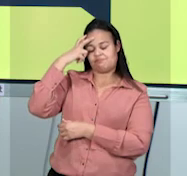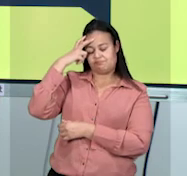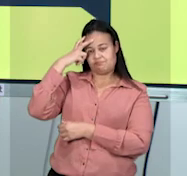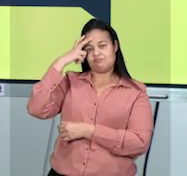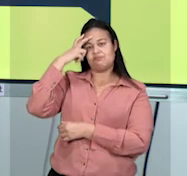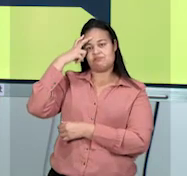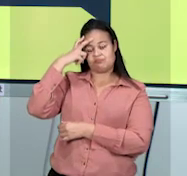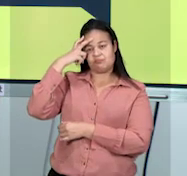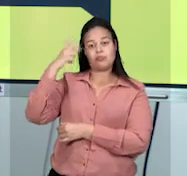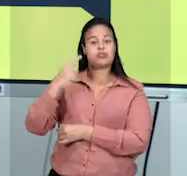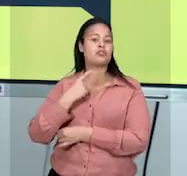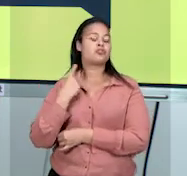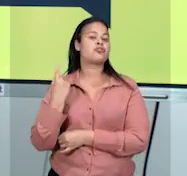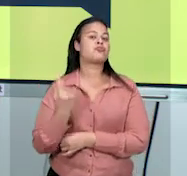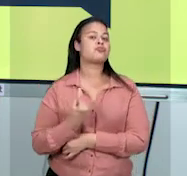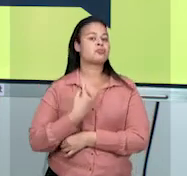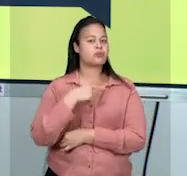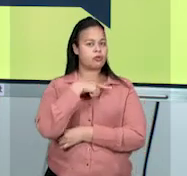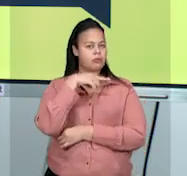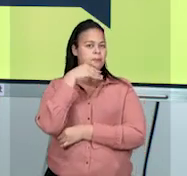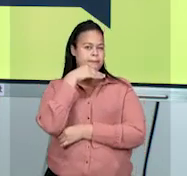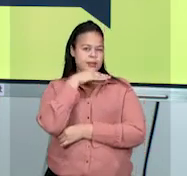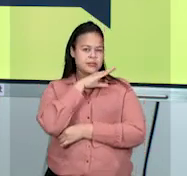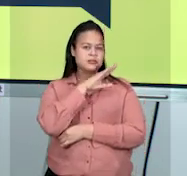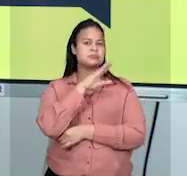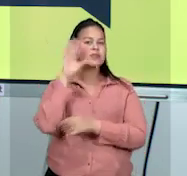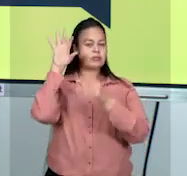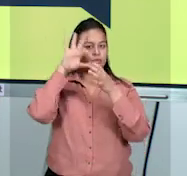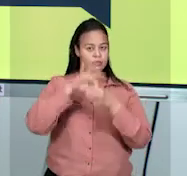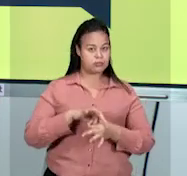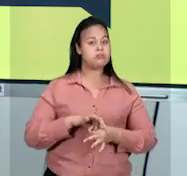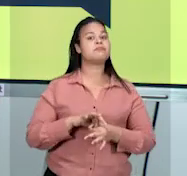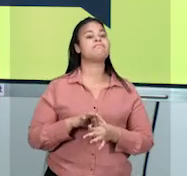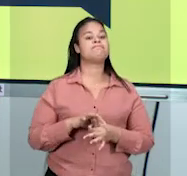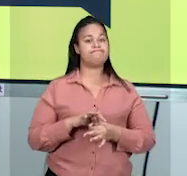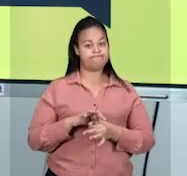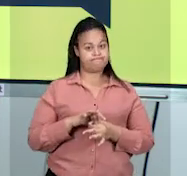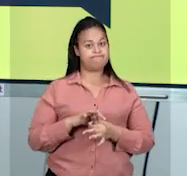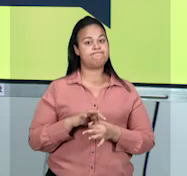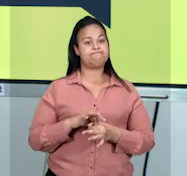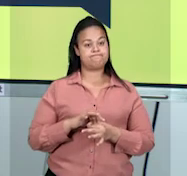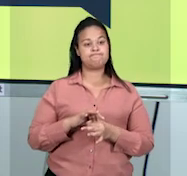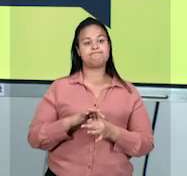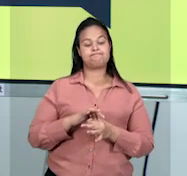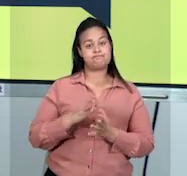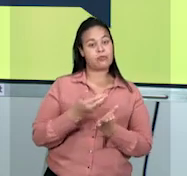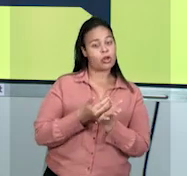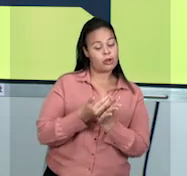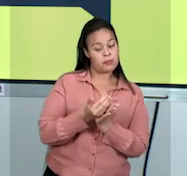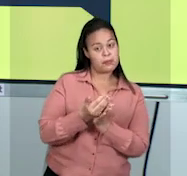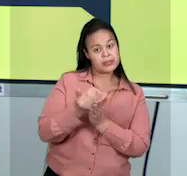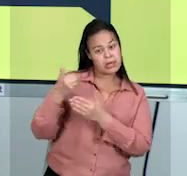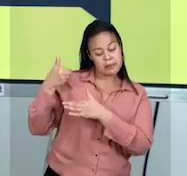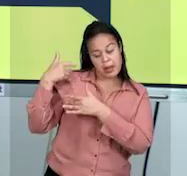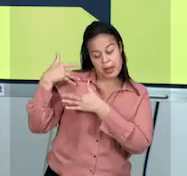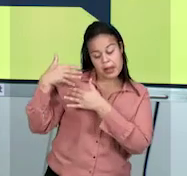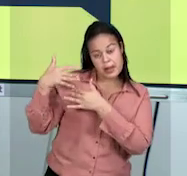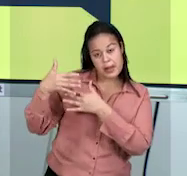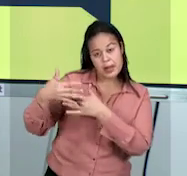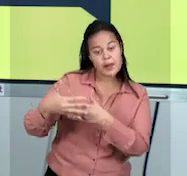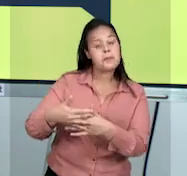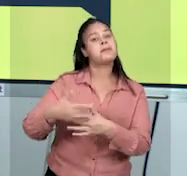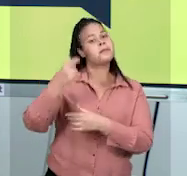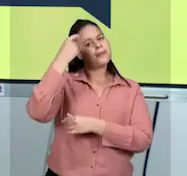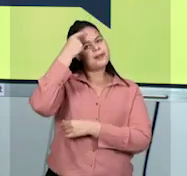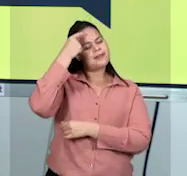nós tenhamos essa primeira percepção e dentro de uma cultura iniciamos essa construção e a ideia depois é